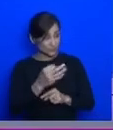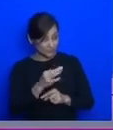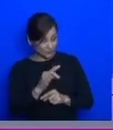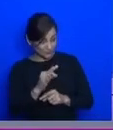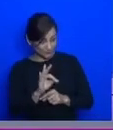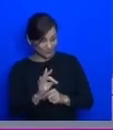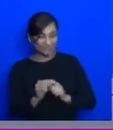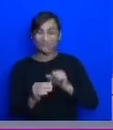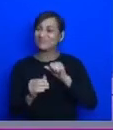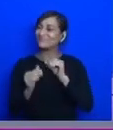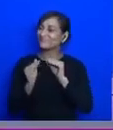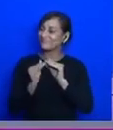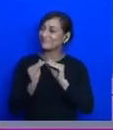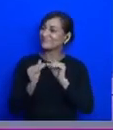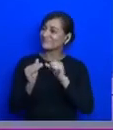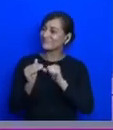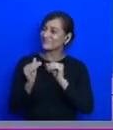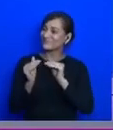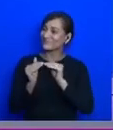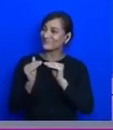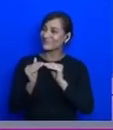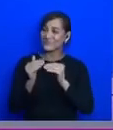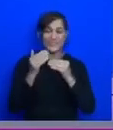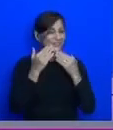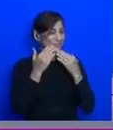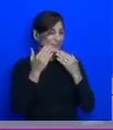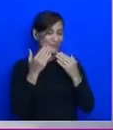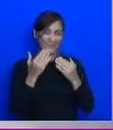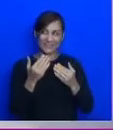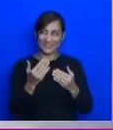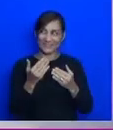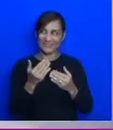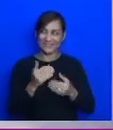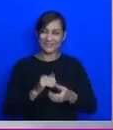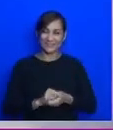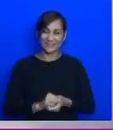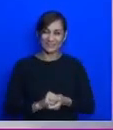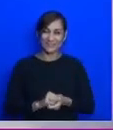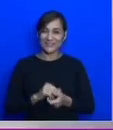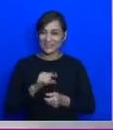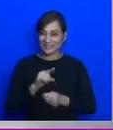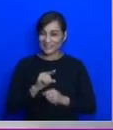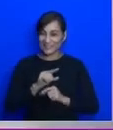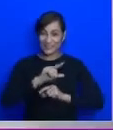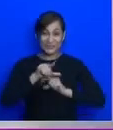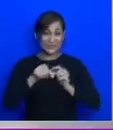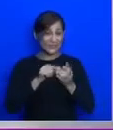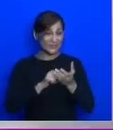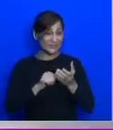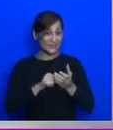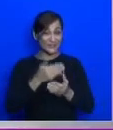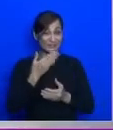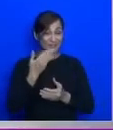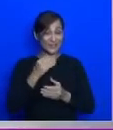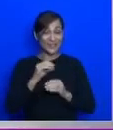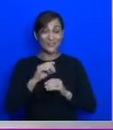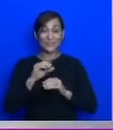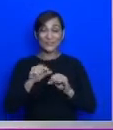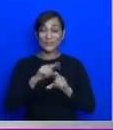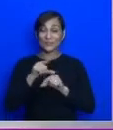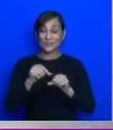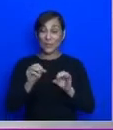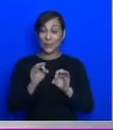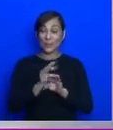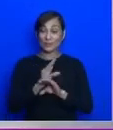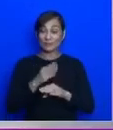confirmam? Sim, confirmo. Sim, confirmo. Obrigado. E aí, este foi o sorteio da Loto Fácil, realizado,